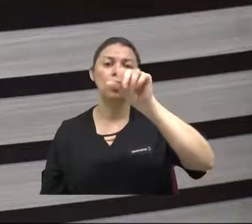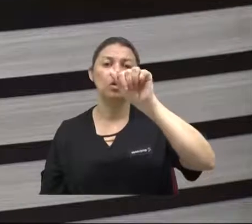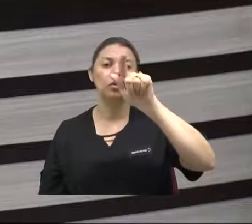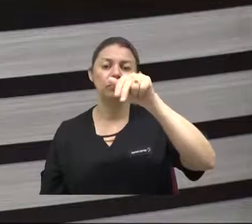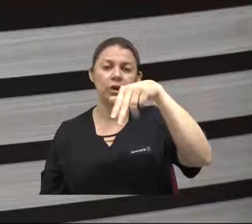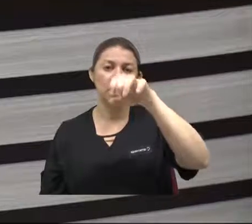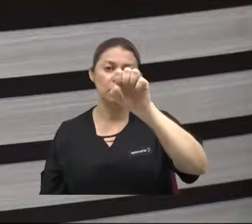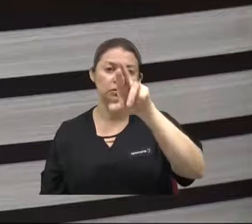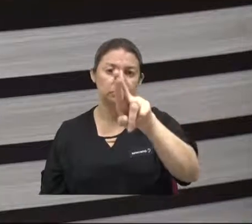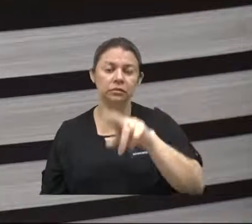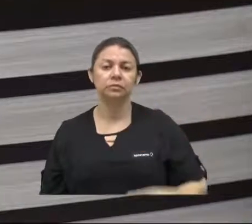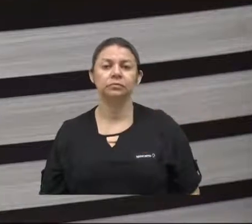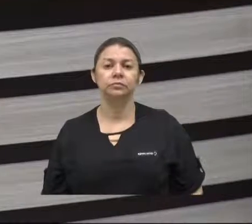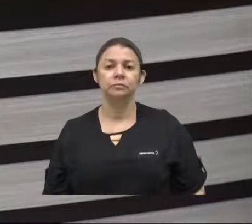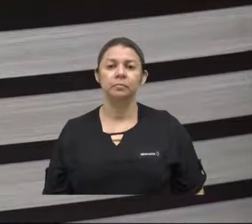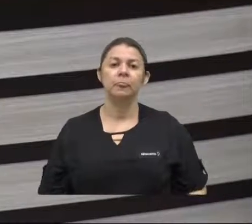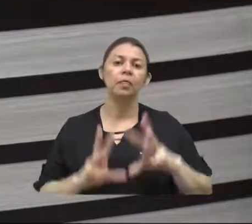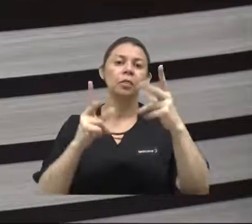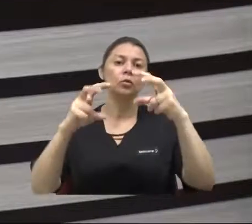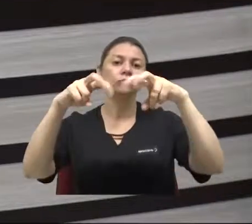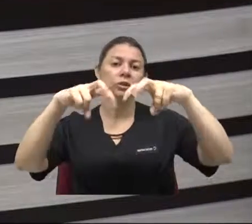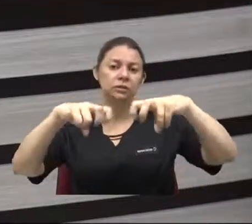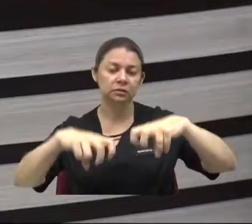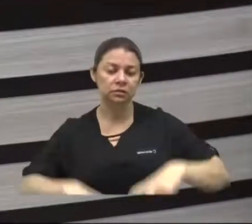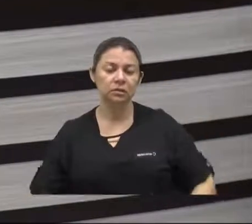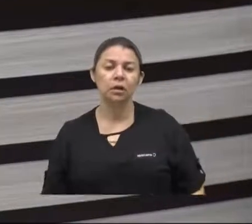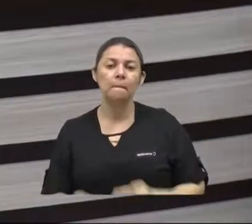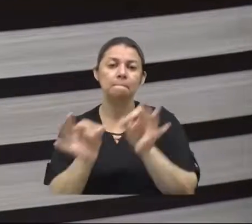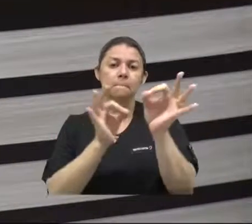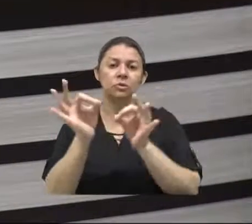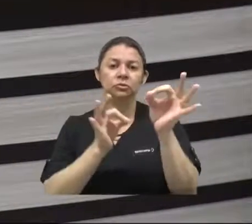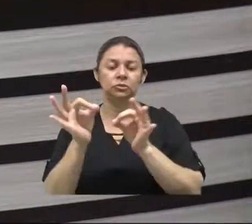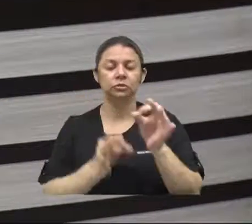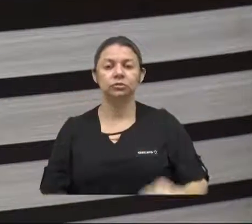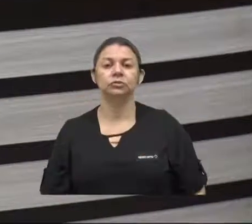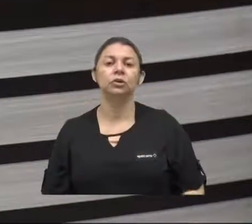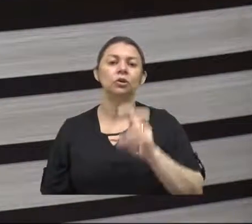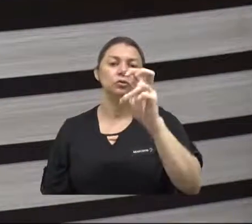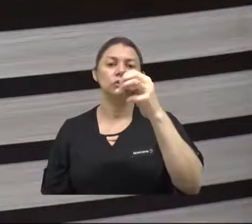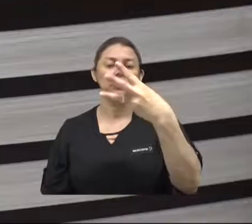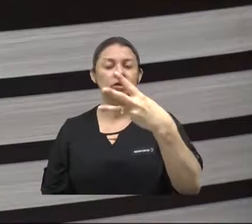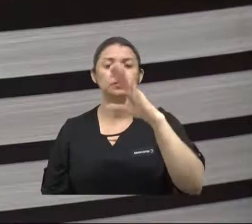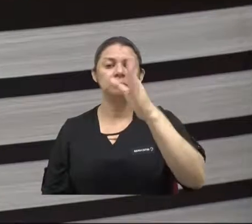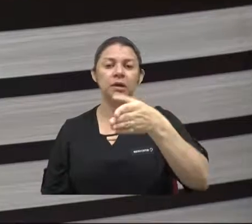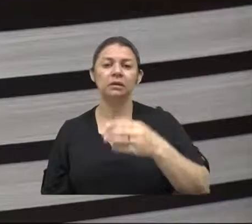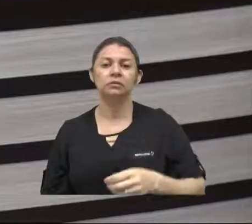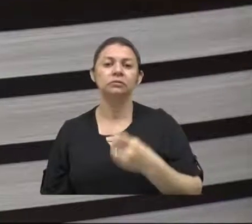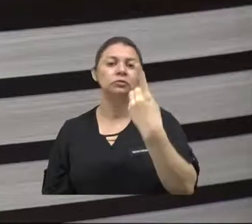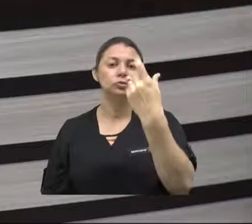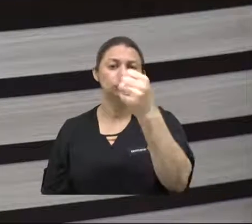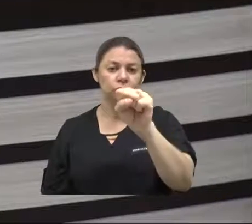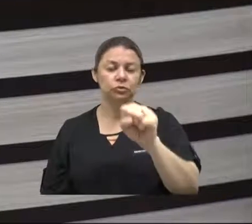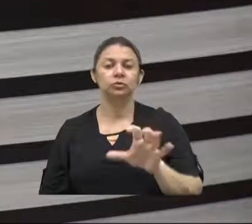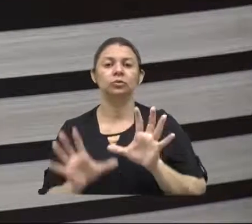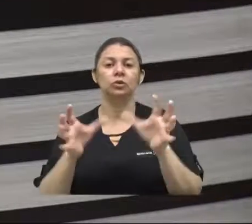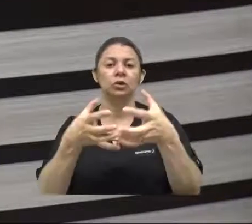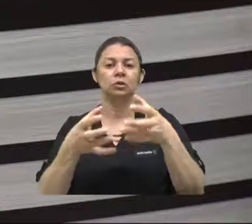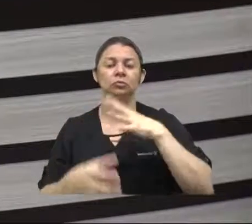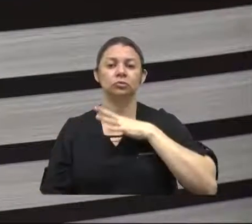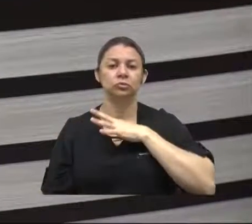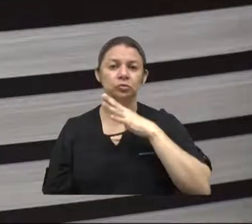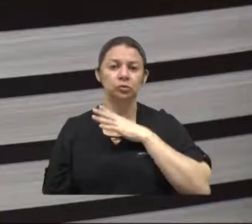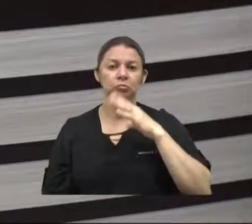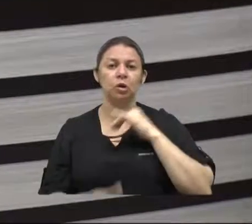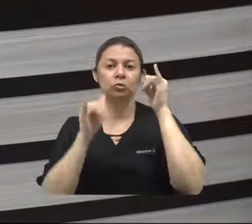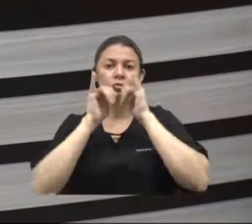Encaminhe-se às comissões competentes. Projeto de resolução número 53/2018, que institui na Câmara Municipal a realização e divulgação do relatório